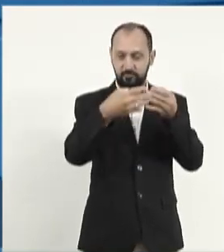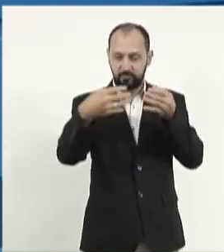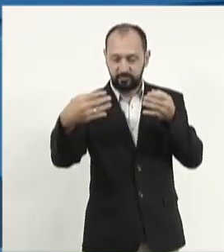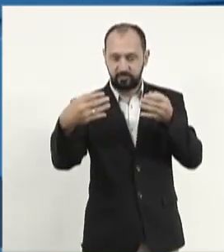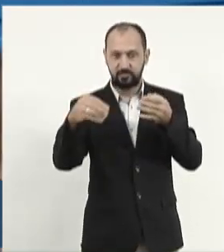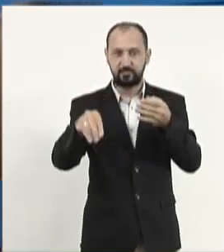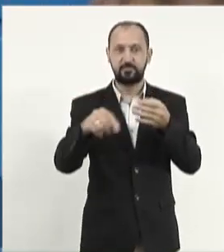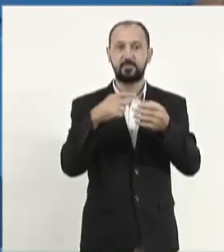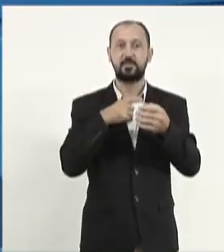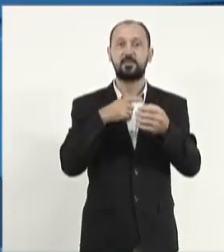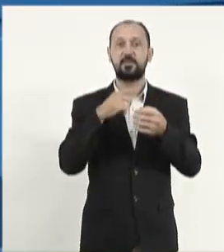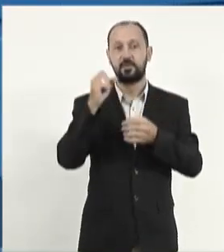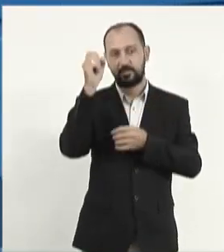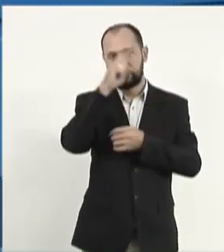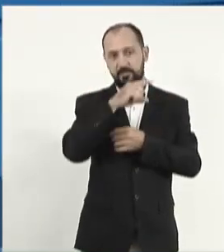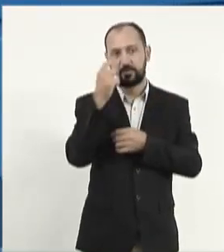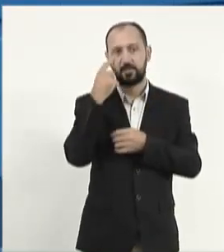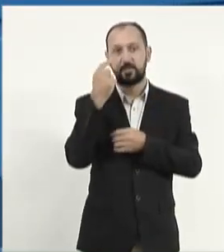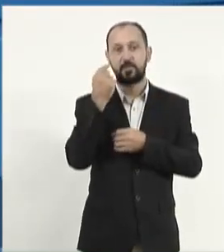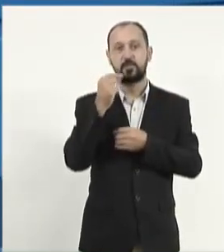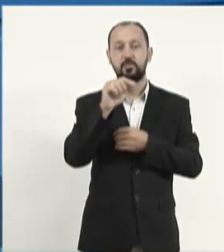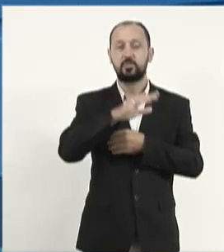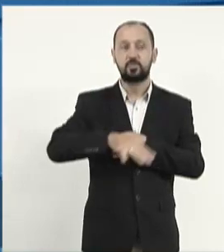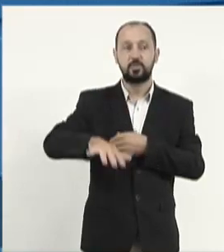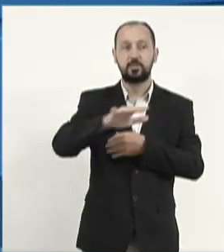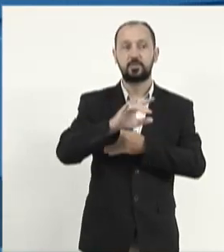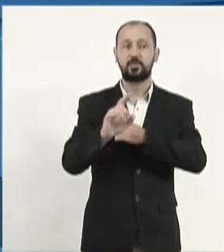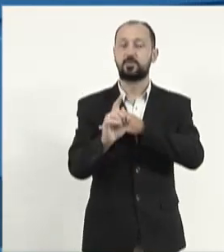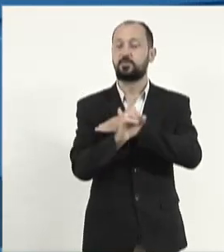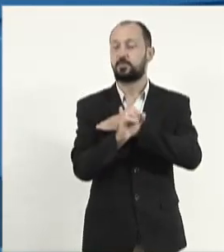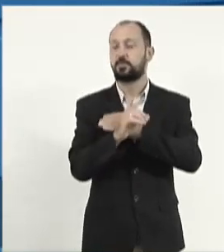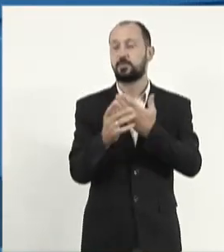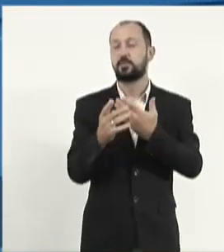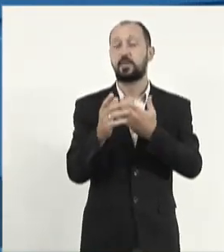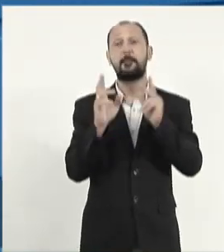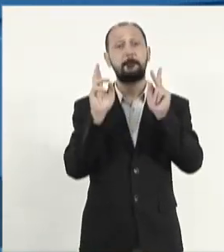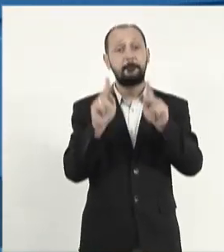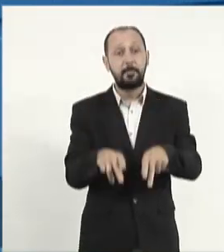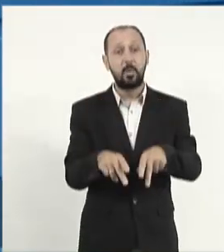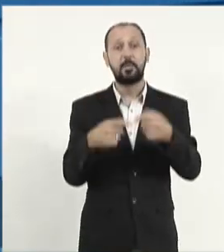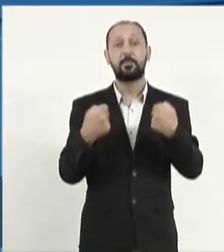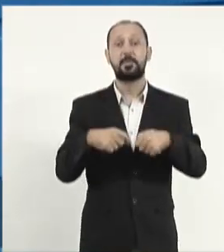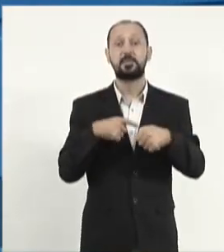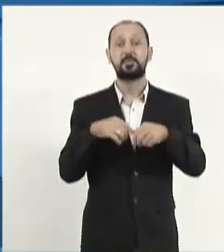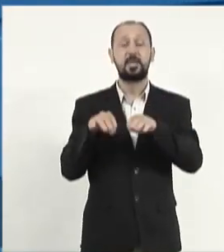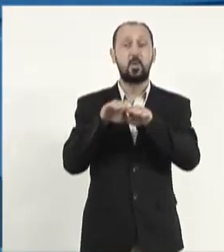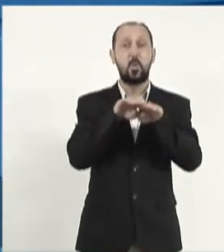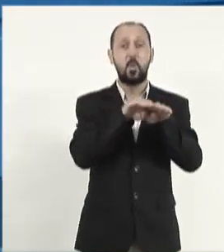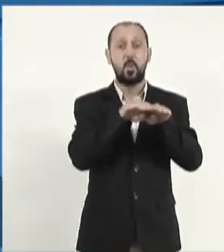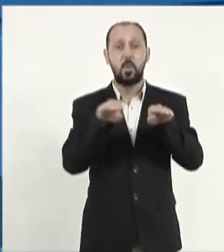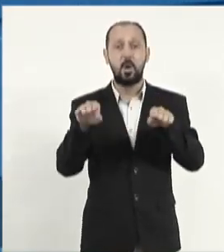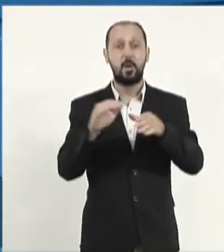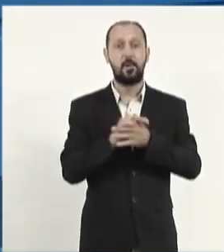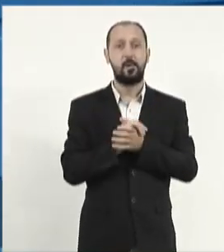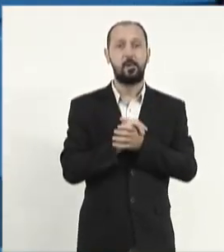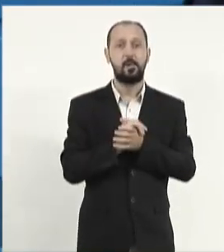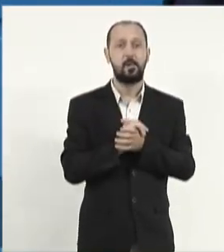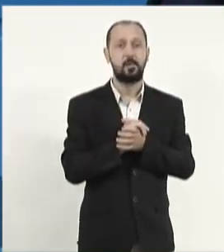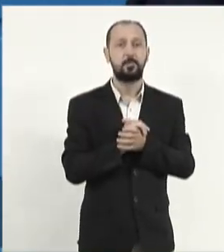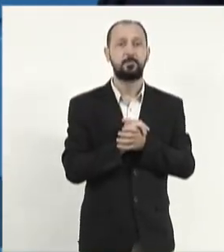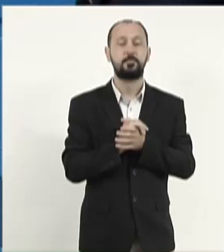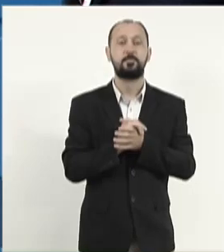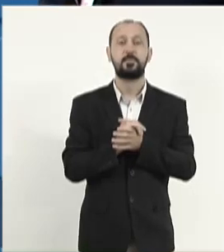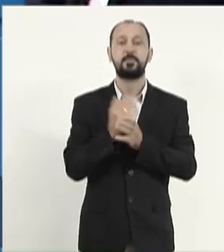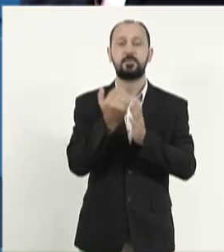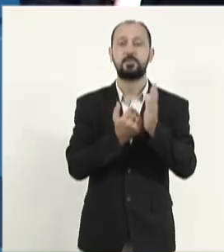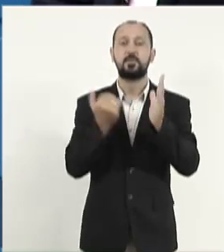aí você acaba dificultando a universalização do serviço, que é um serviço público, tem que ter universalidade, né? Mas esses aumentos